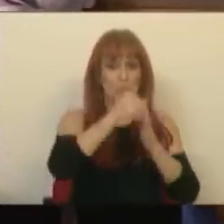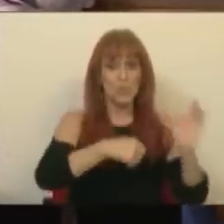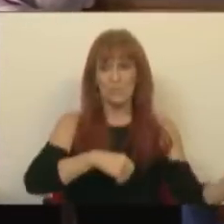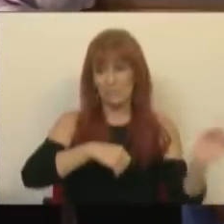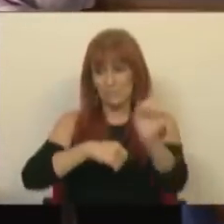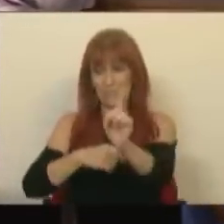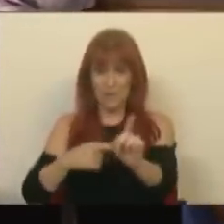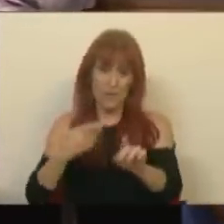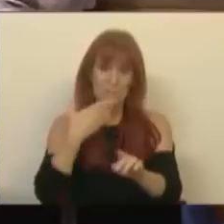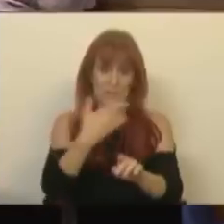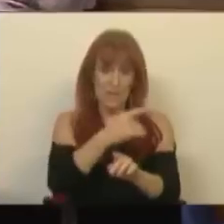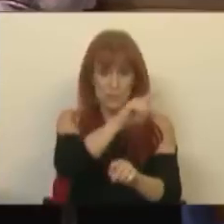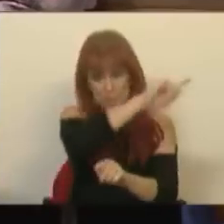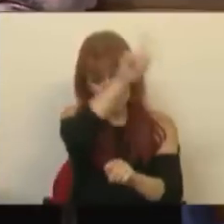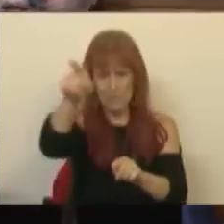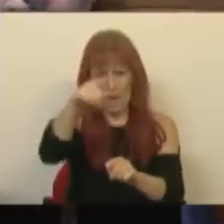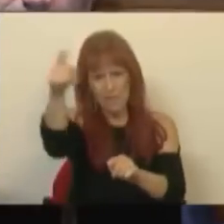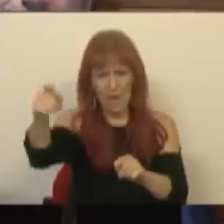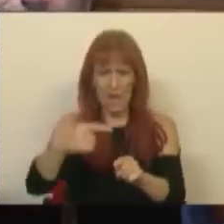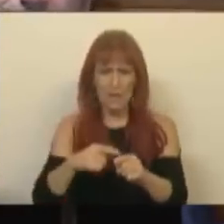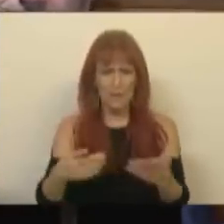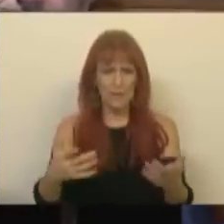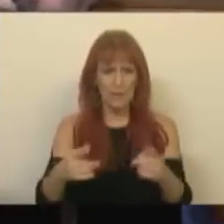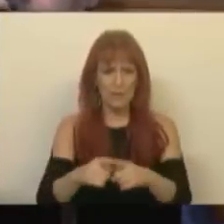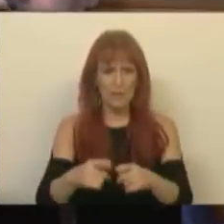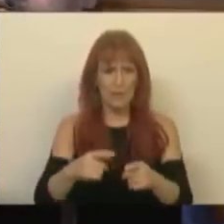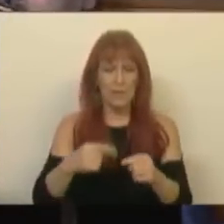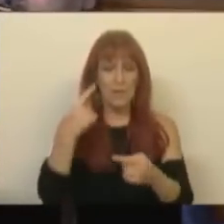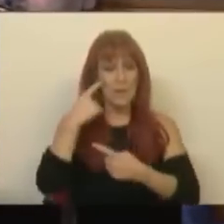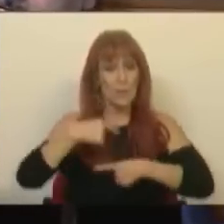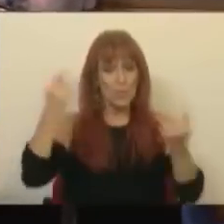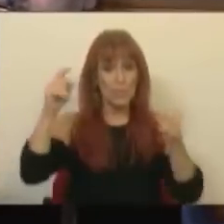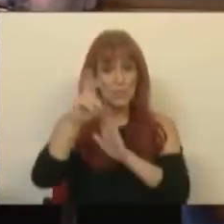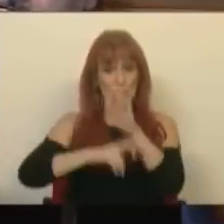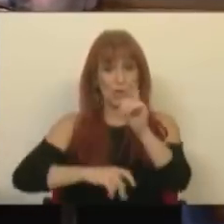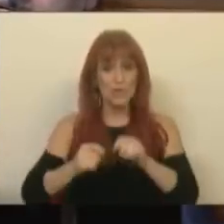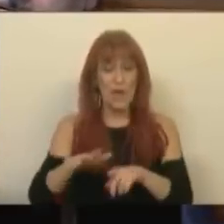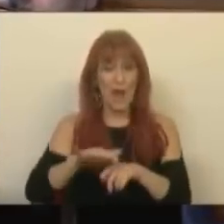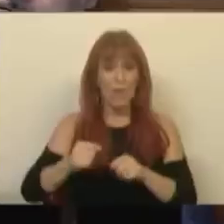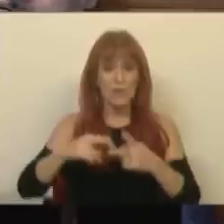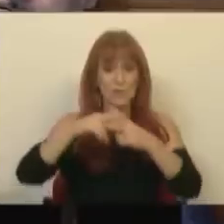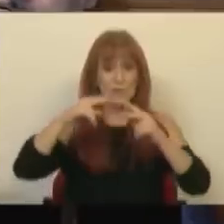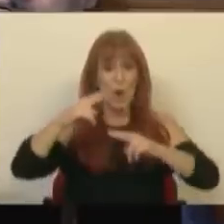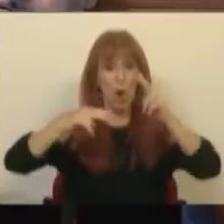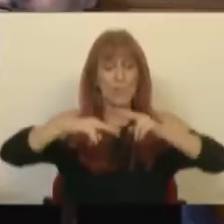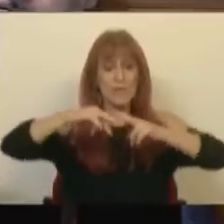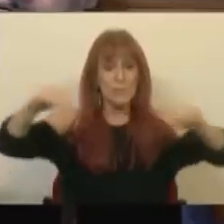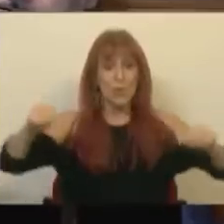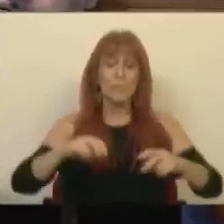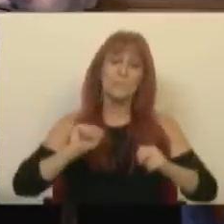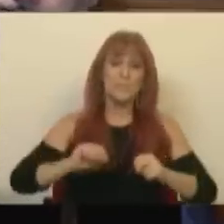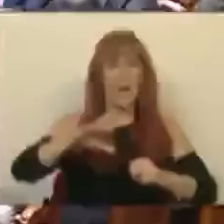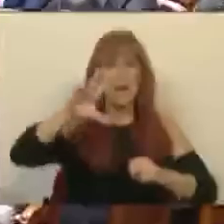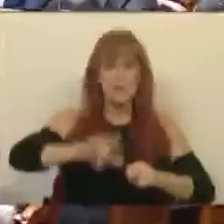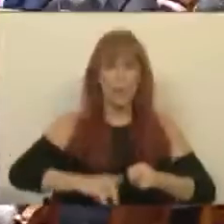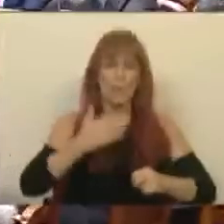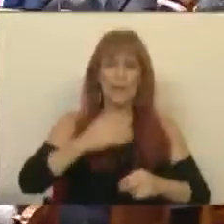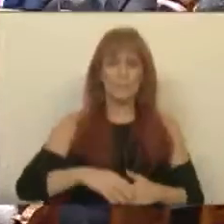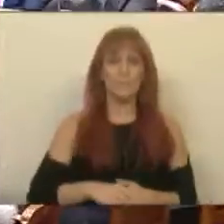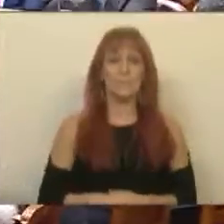por reconheceu a dizer que tinha que dar público o relatório das obras municipais na Câmara Municipal de Lisboa Muito obrigado